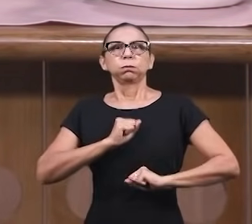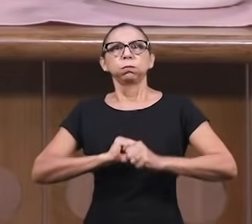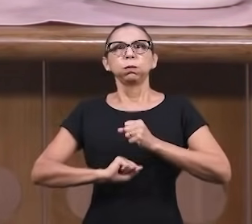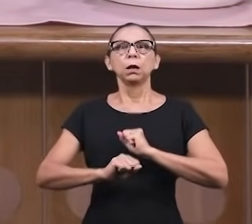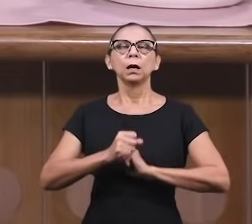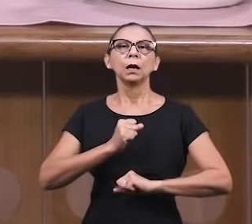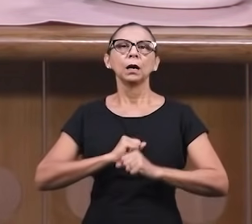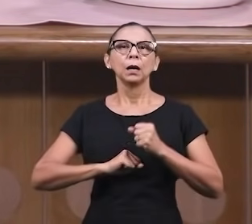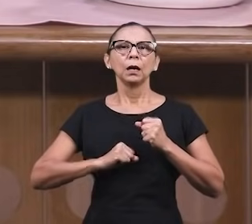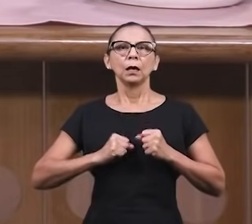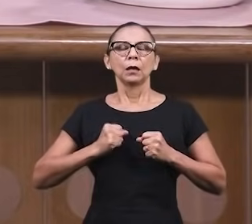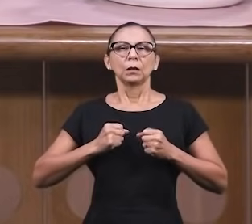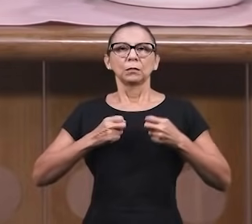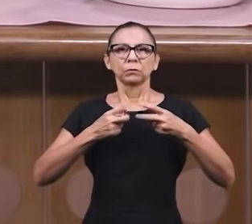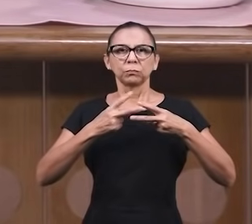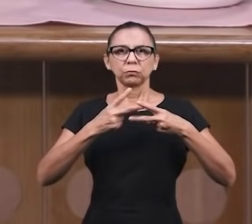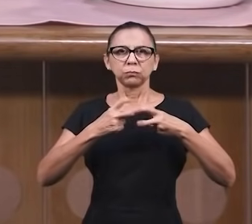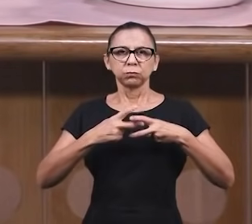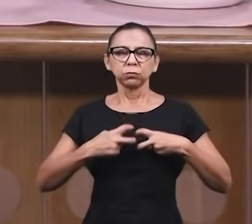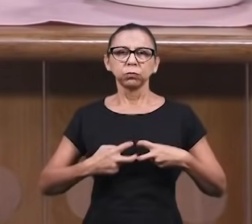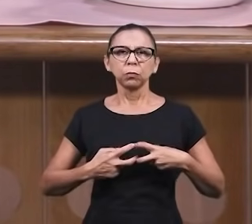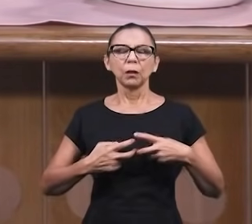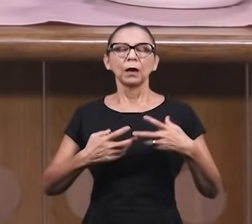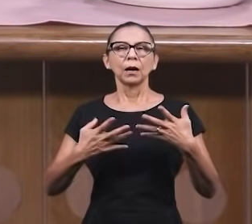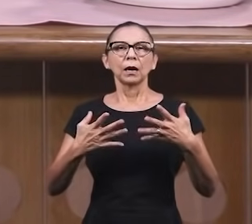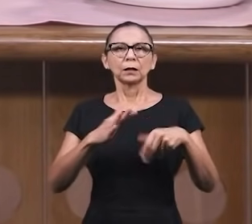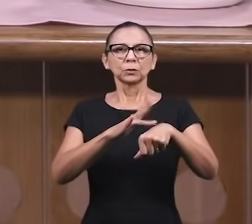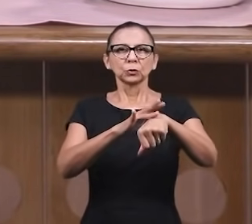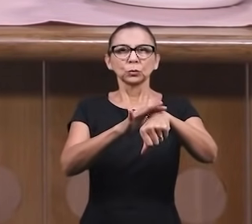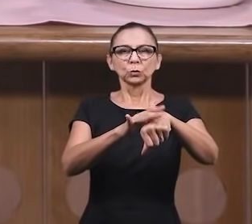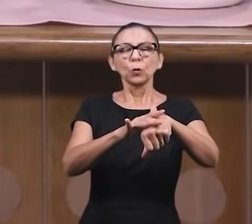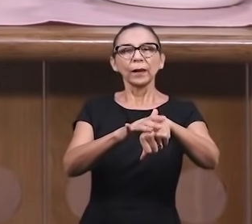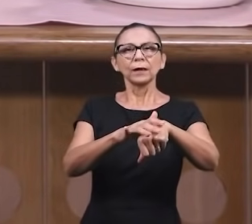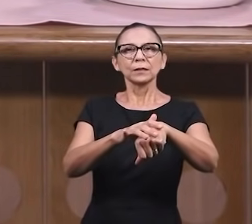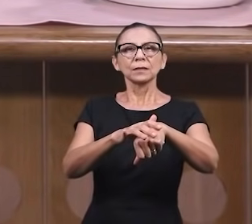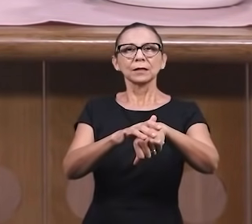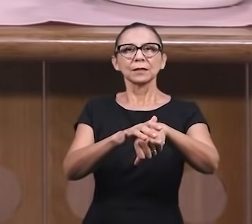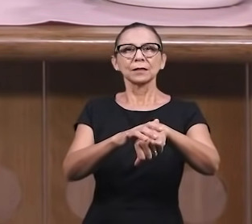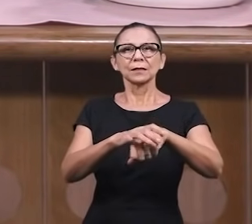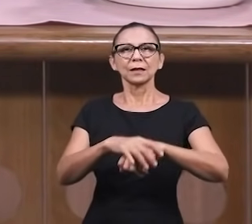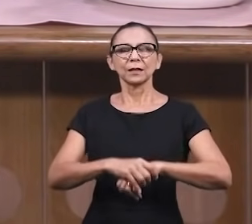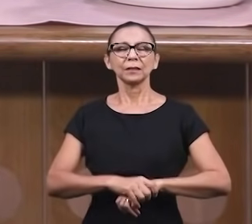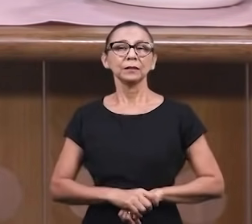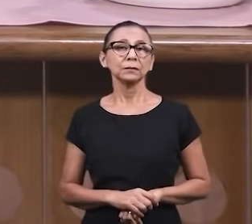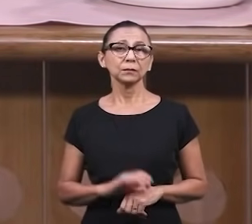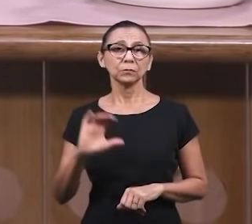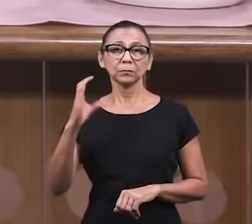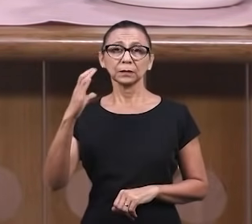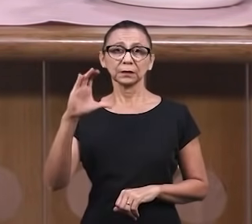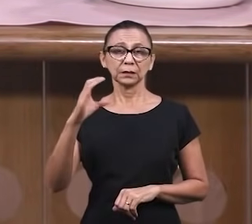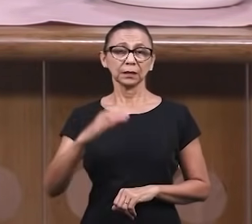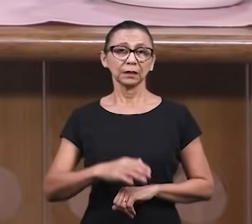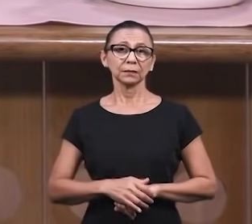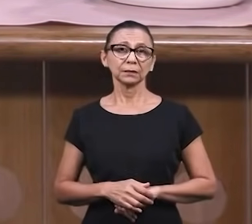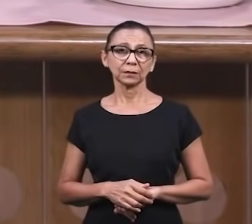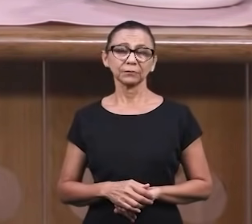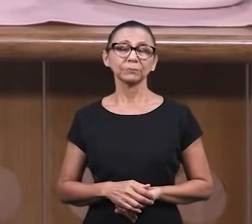né, o desejo da alma, as doenças ligadas a isso, tudo, a ciência de hoje, ela fala